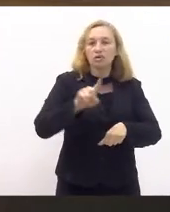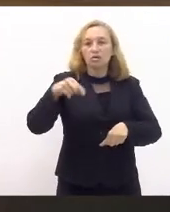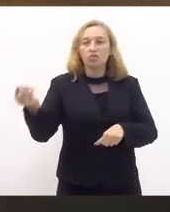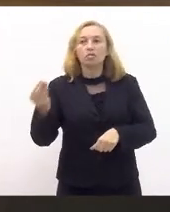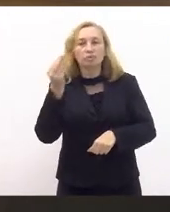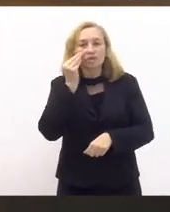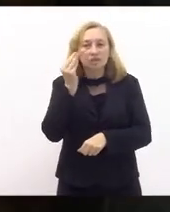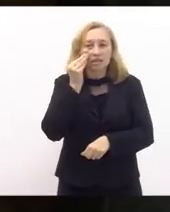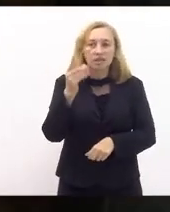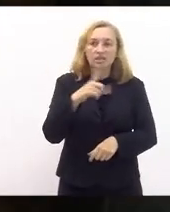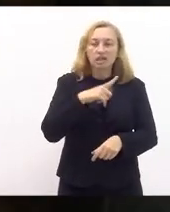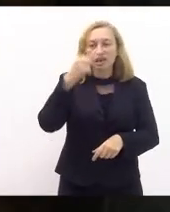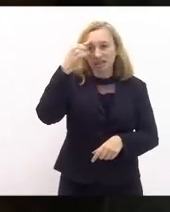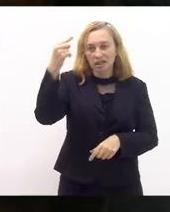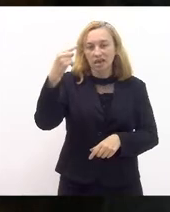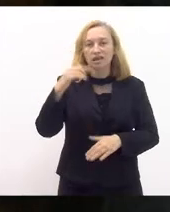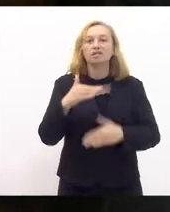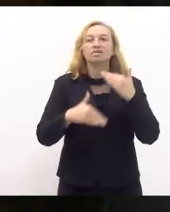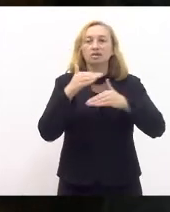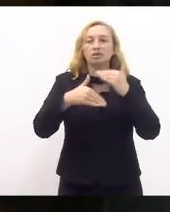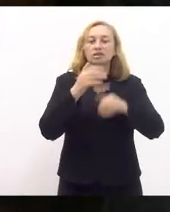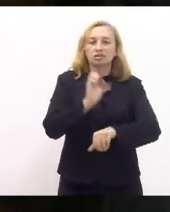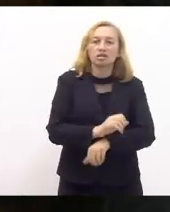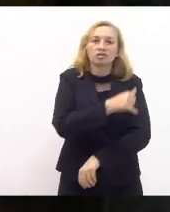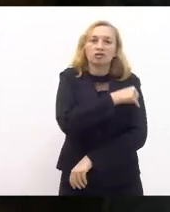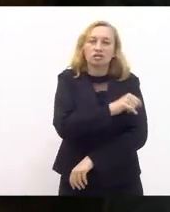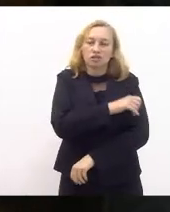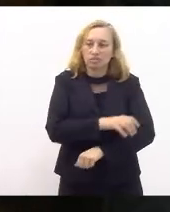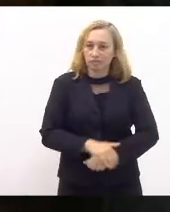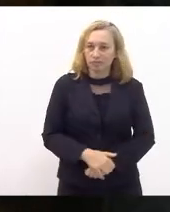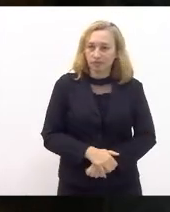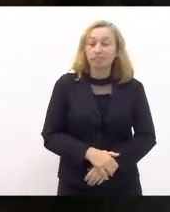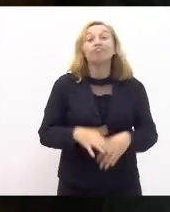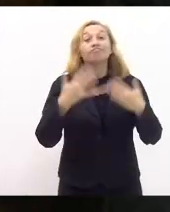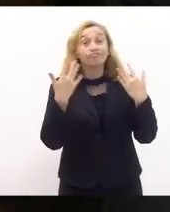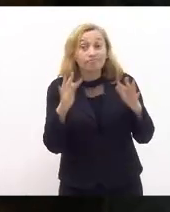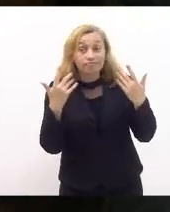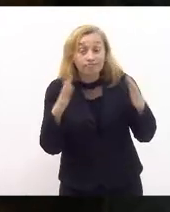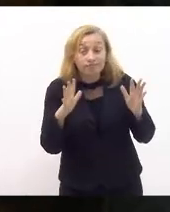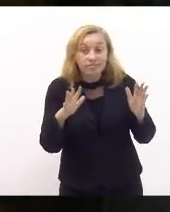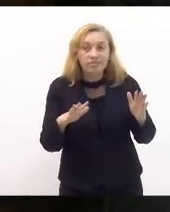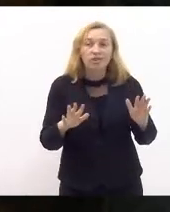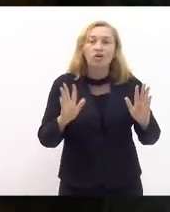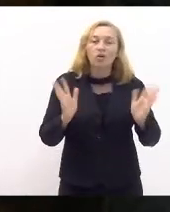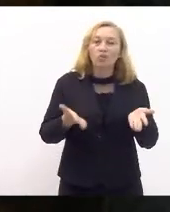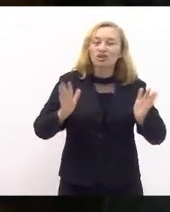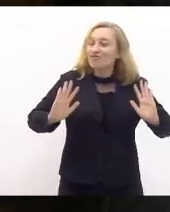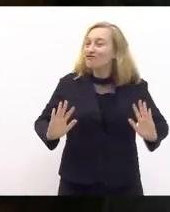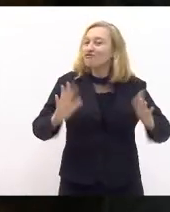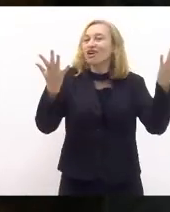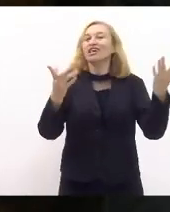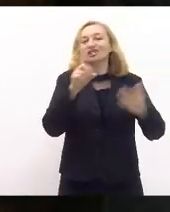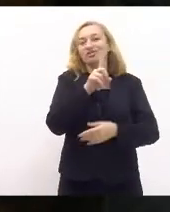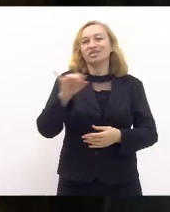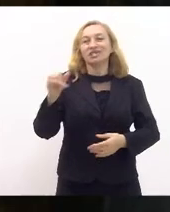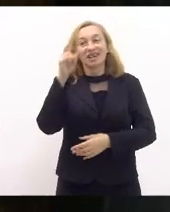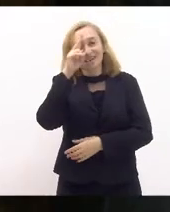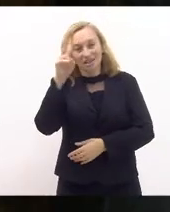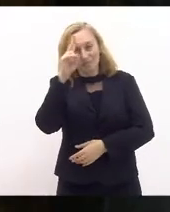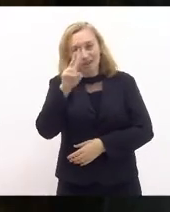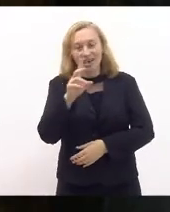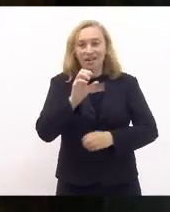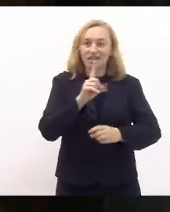tem muitas ideias de desenvolvimento aqui no Estado do Rio de Janeiro. Então, parabéns, hoje é um dia de festa, não custa nada relembrar que a